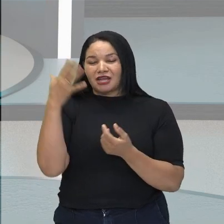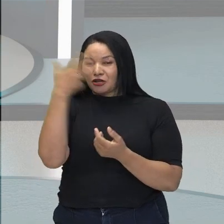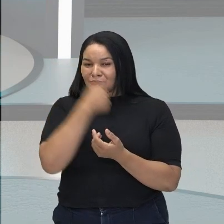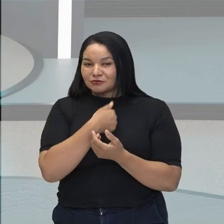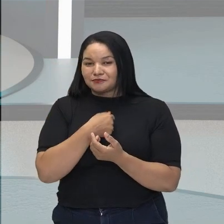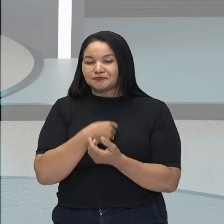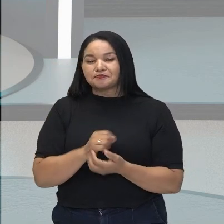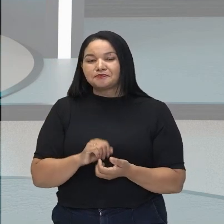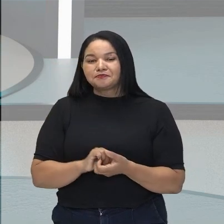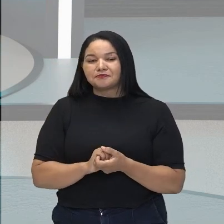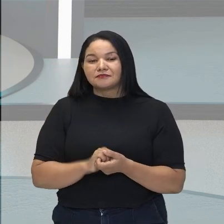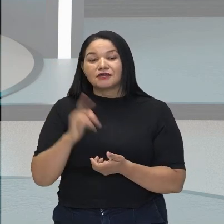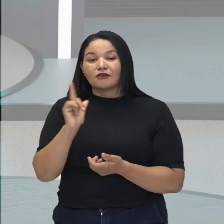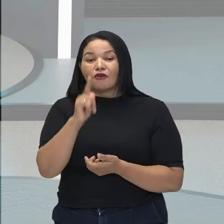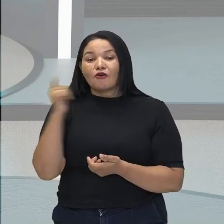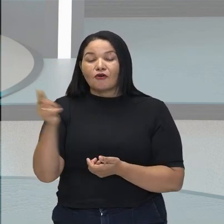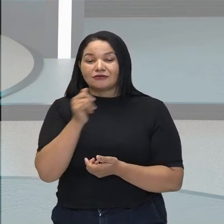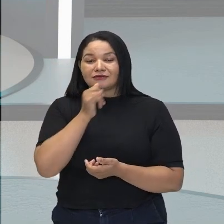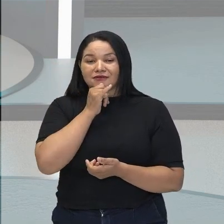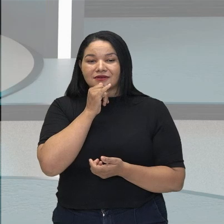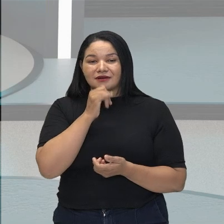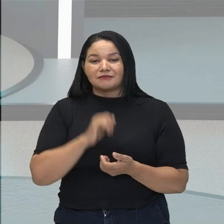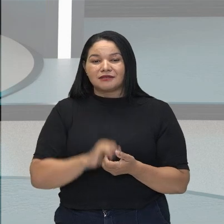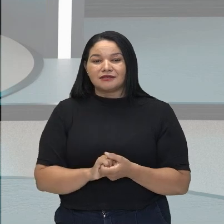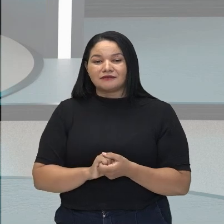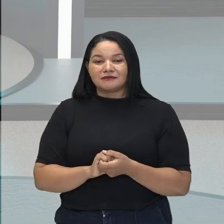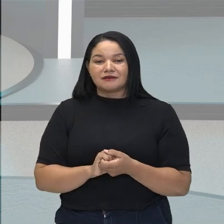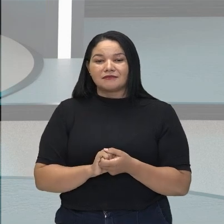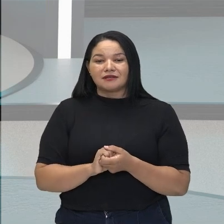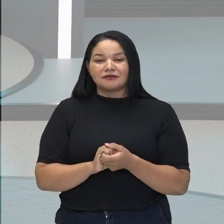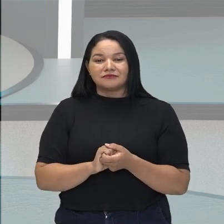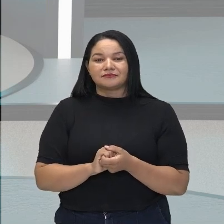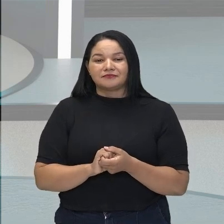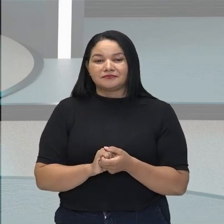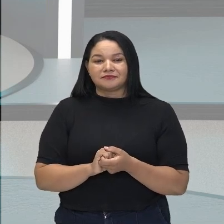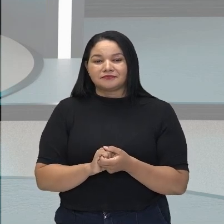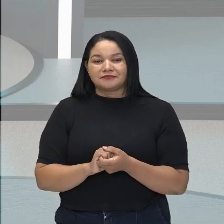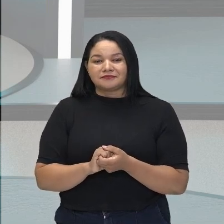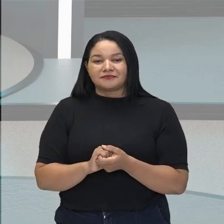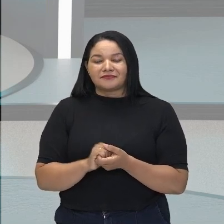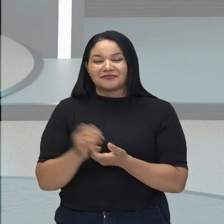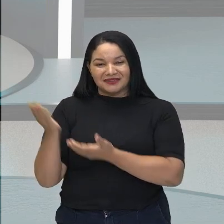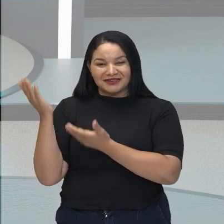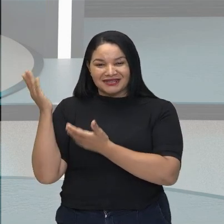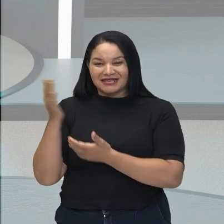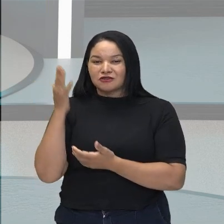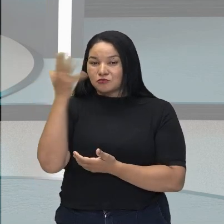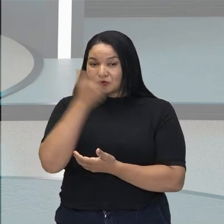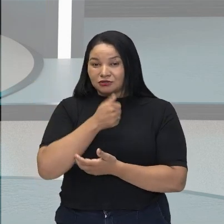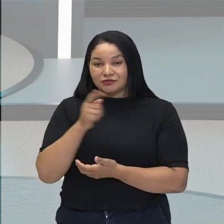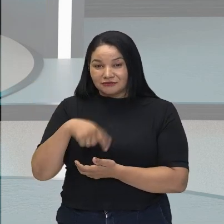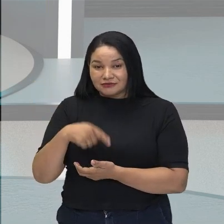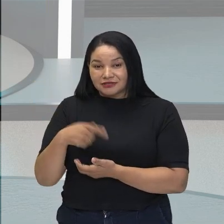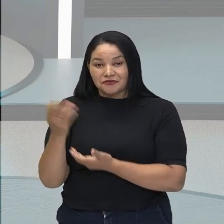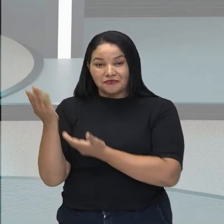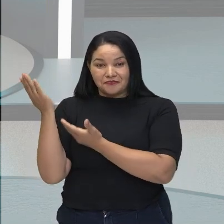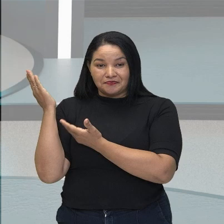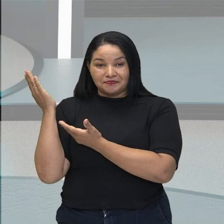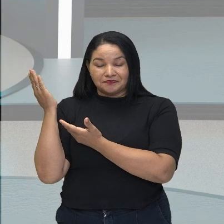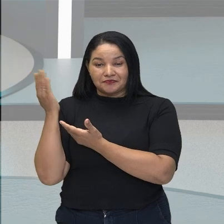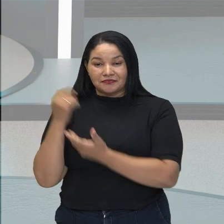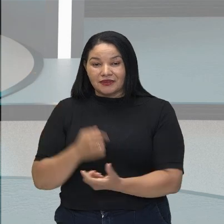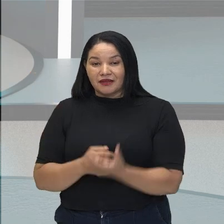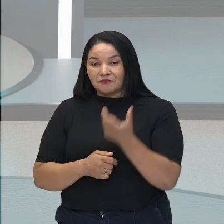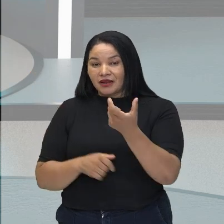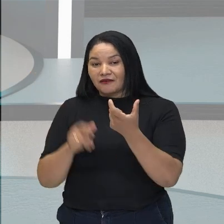Nosso próximo exemplo, el camaleón, mira que bonito, es un reptil que